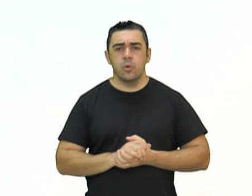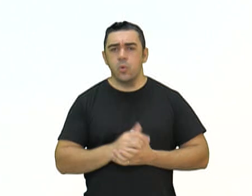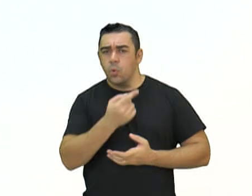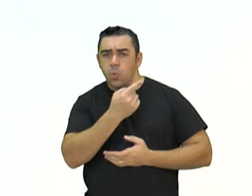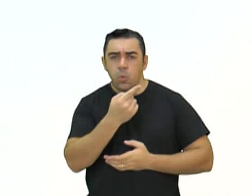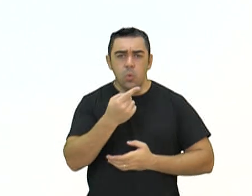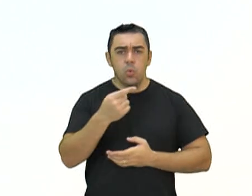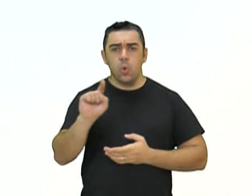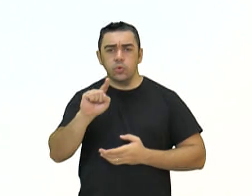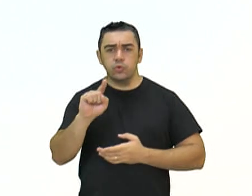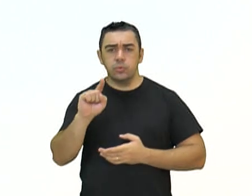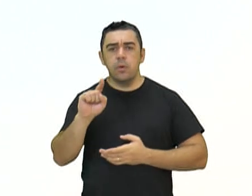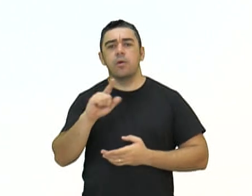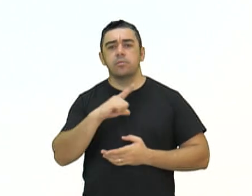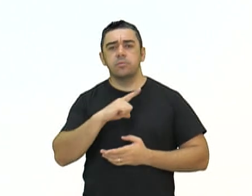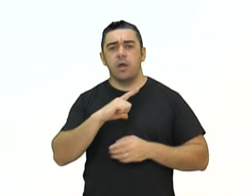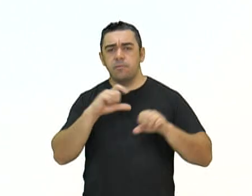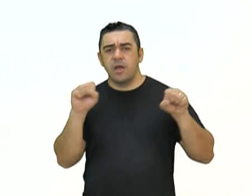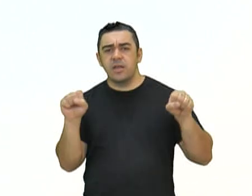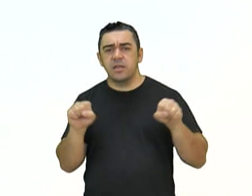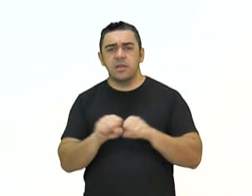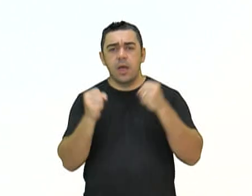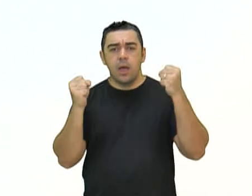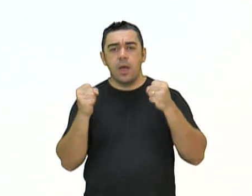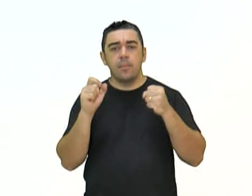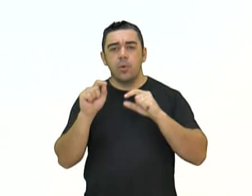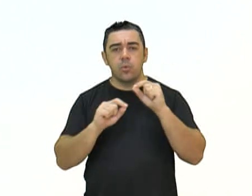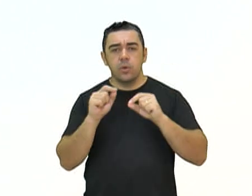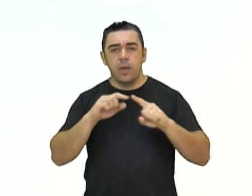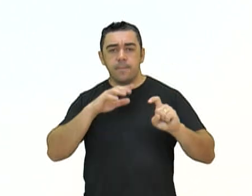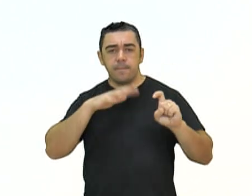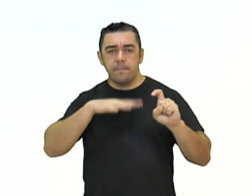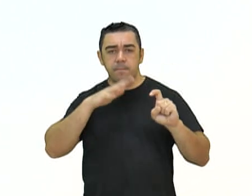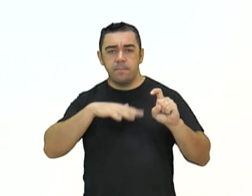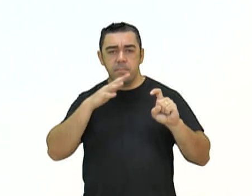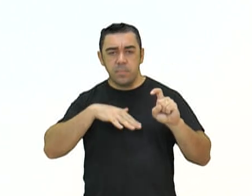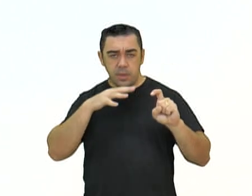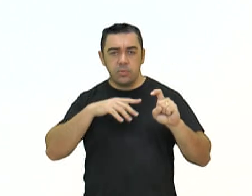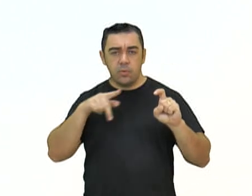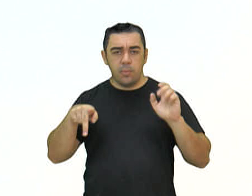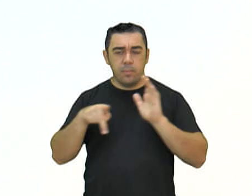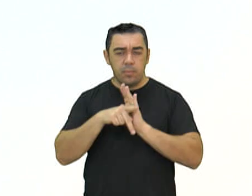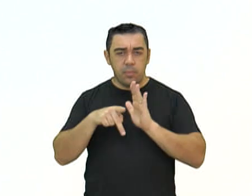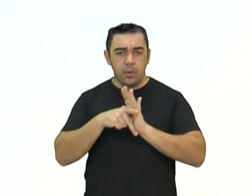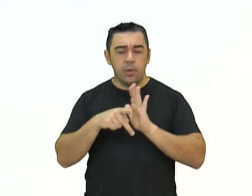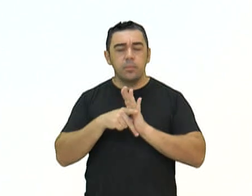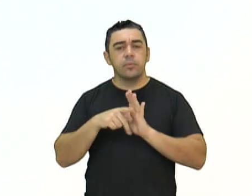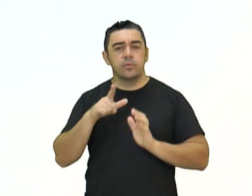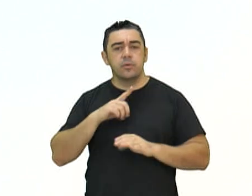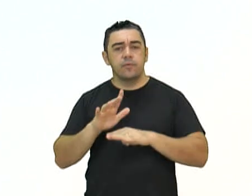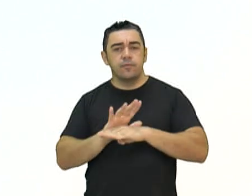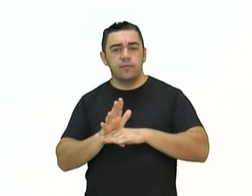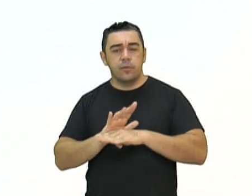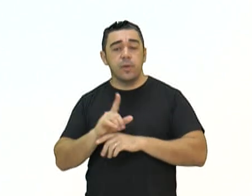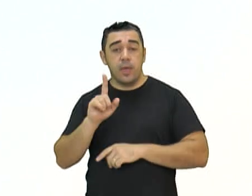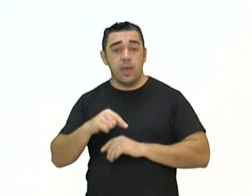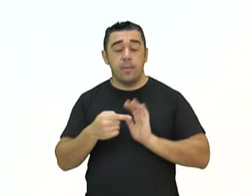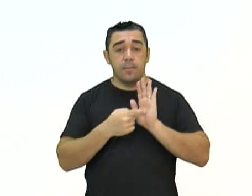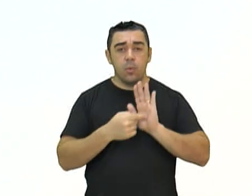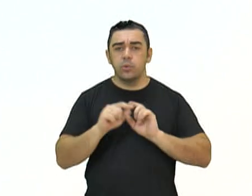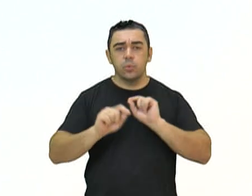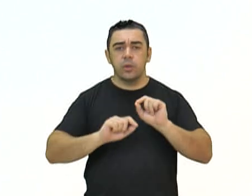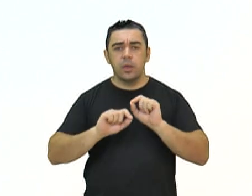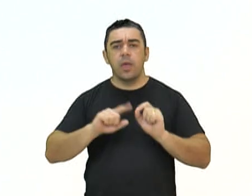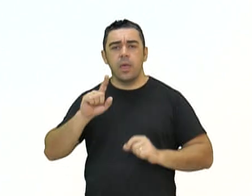último cavaleiro quebra os principais mitos da franquia Transformers e redefine o que significa ser um